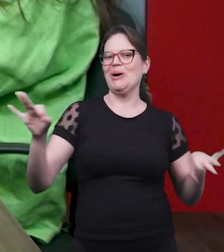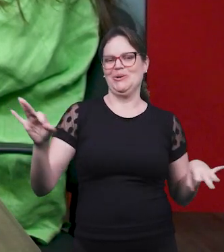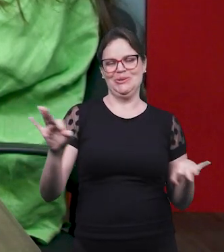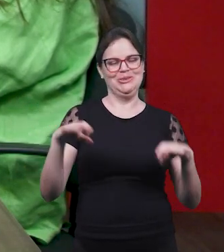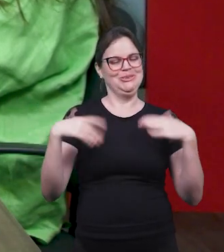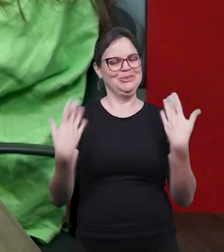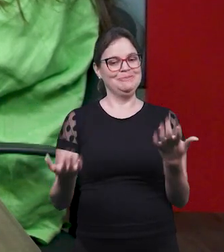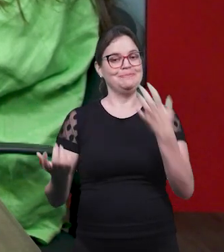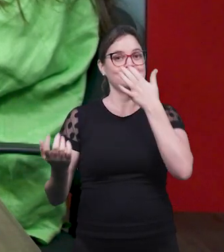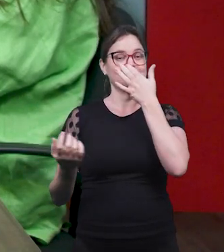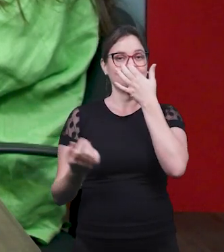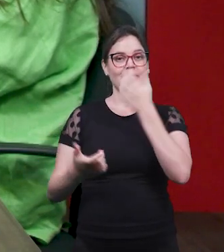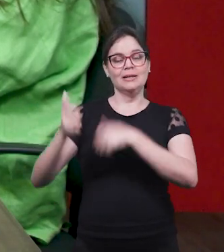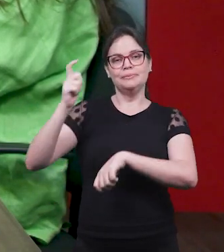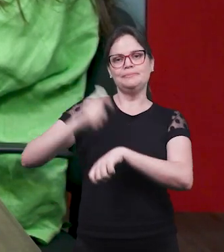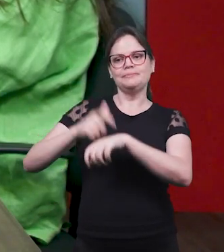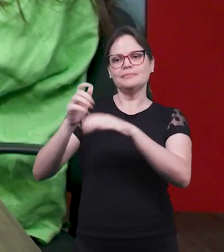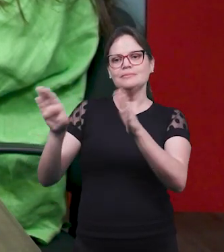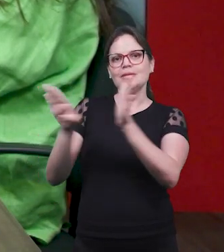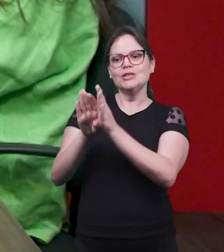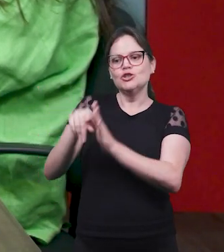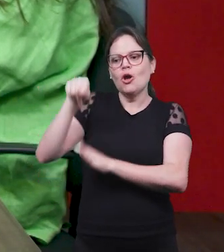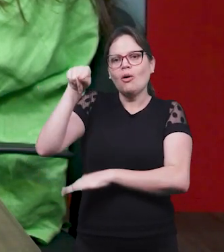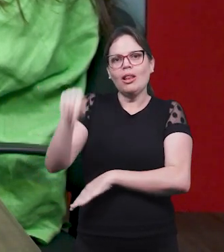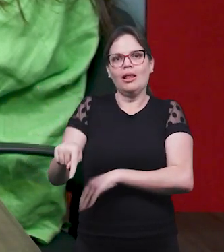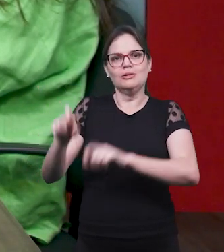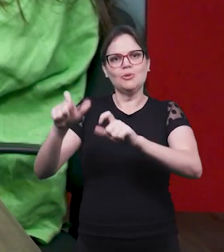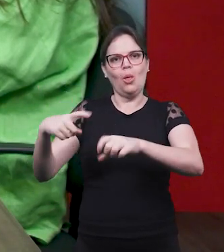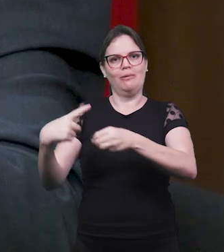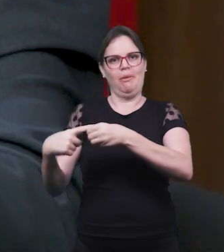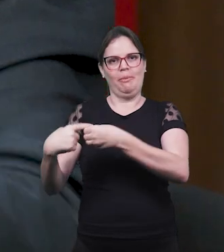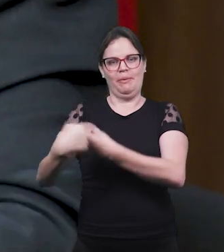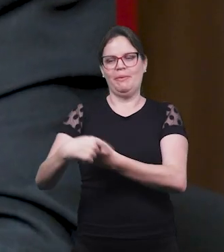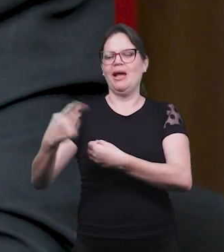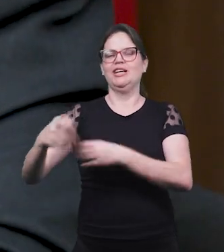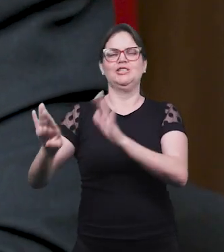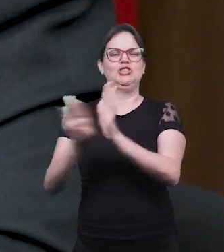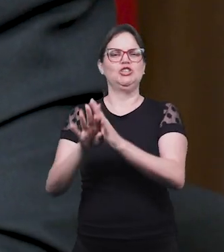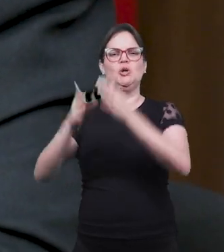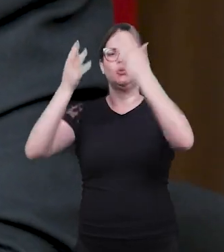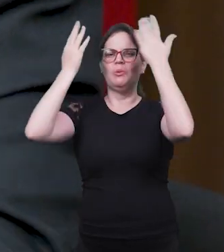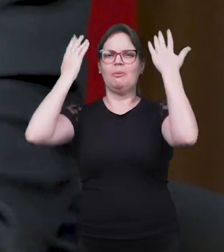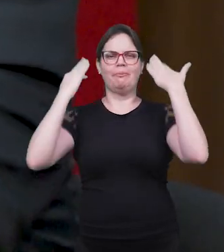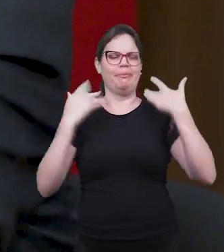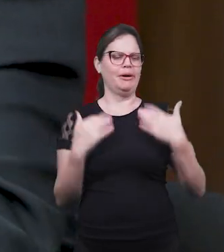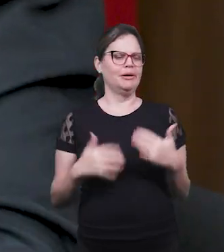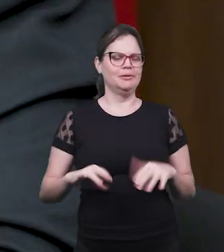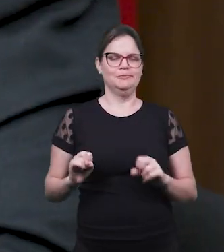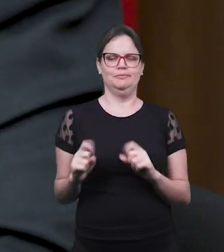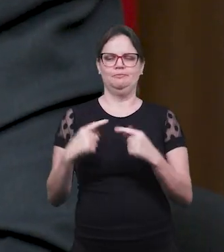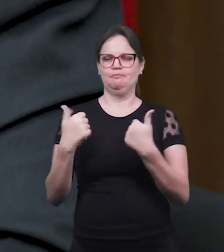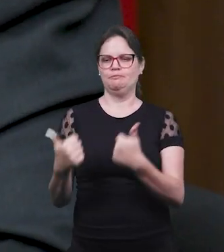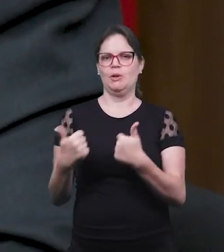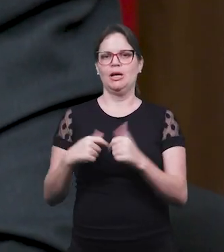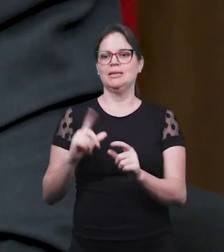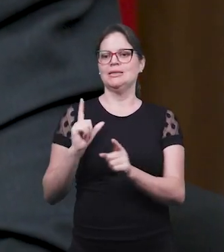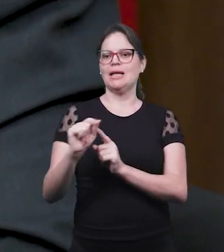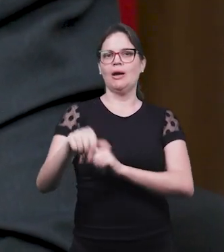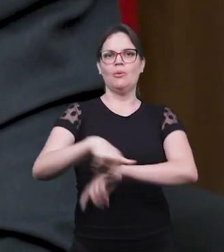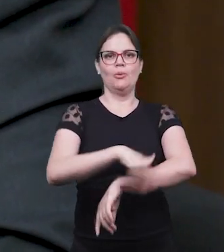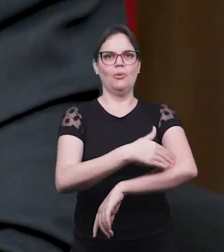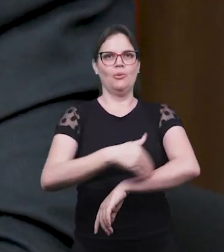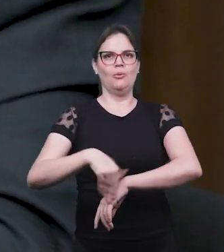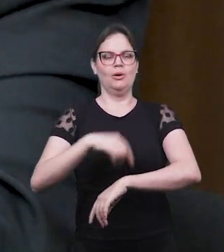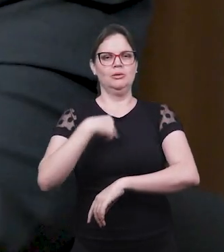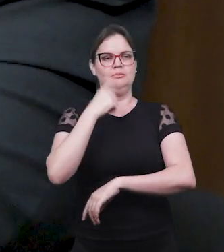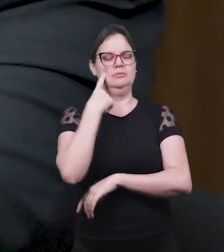conseguiu chegar lá em Catolé do Rocha, ele disse que chegou, tomou um banho e tal, e saiu na rua